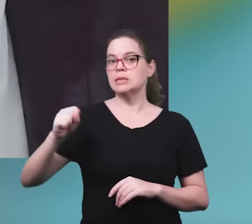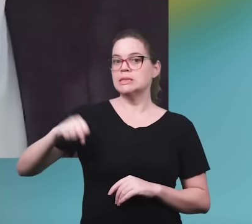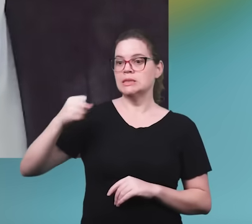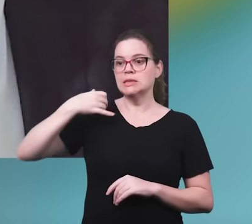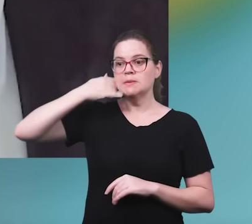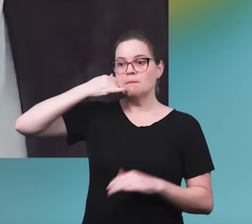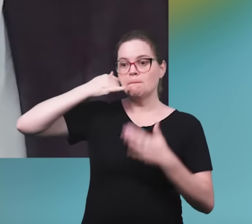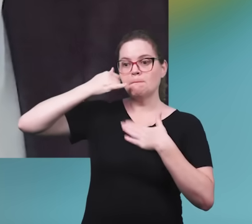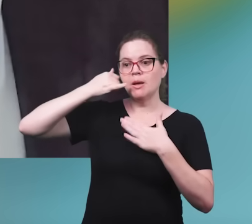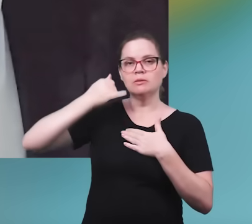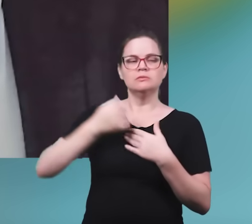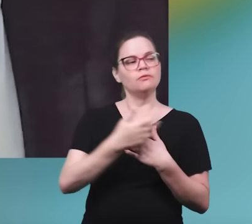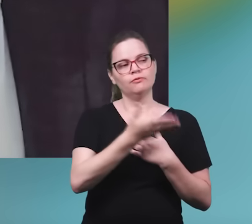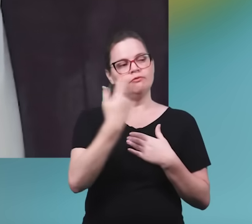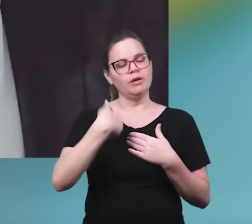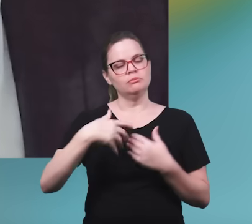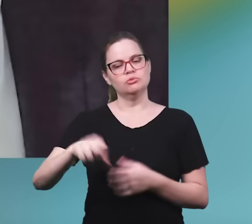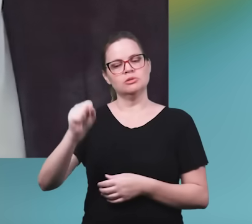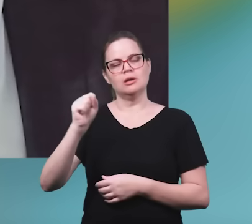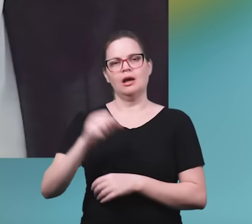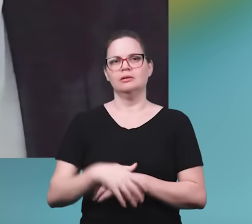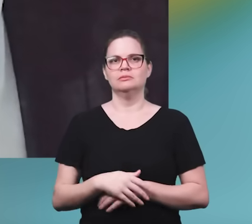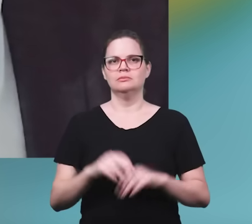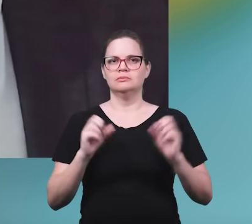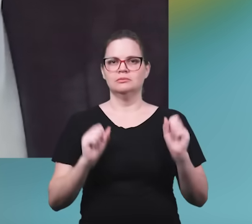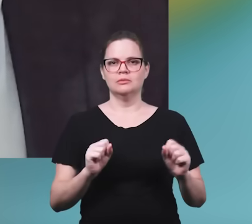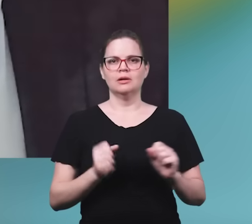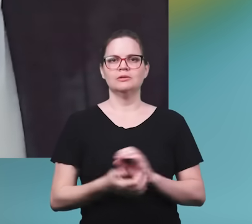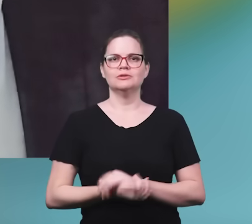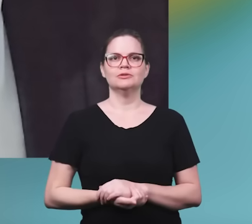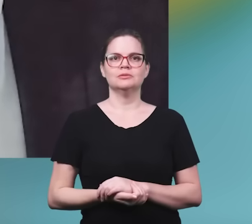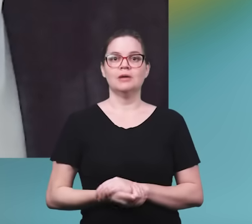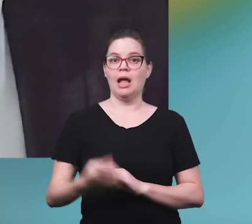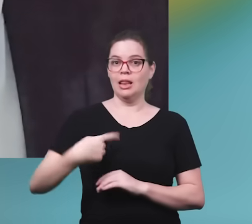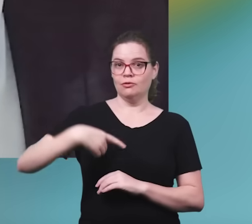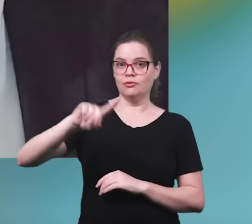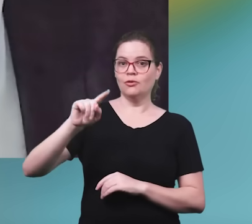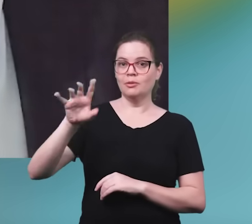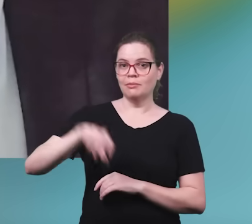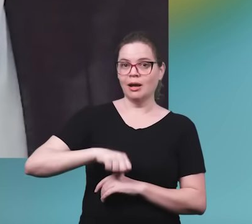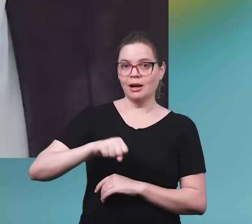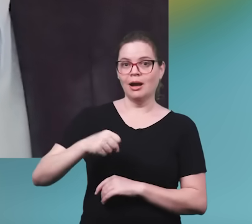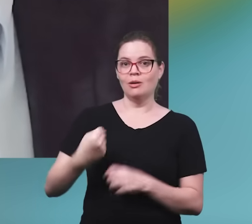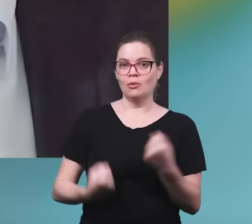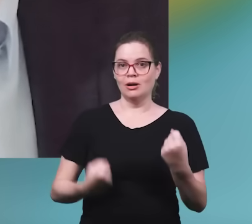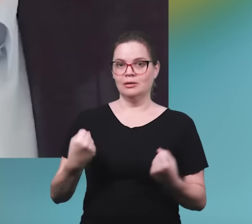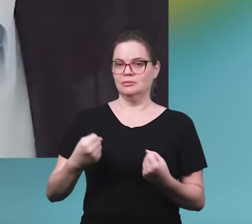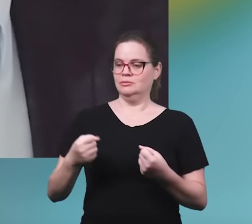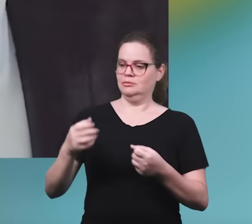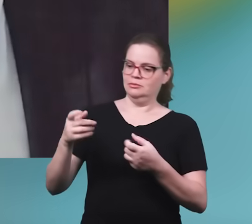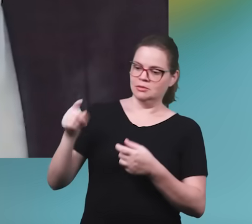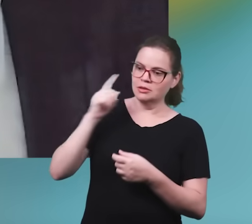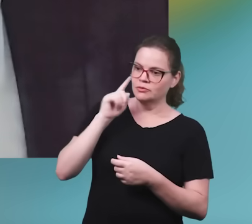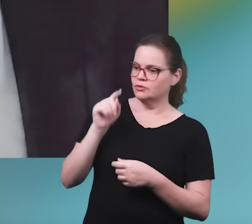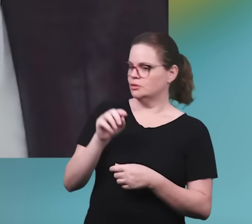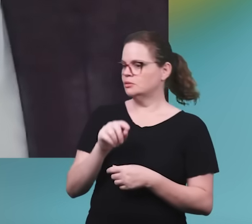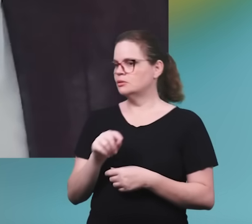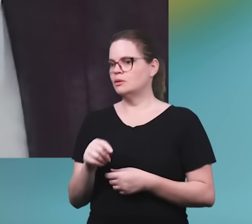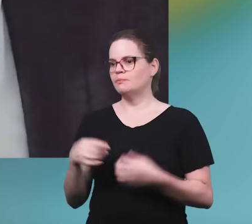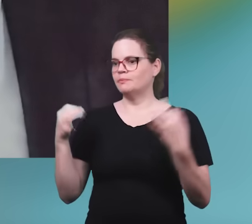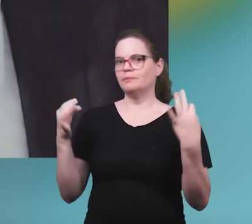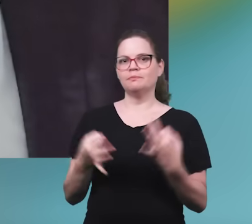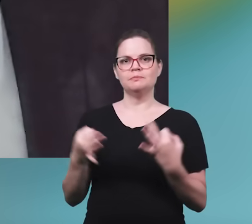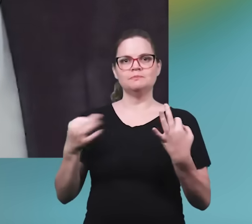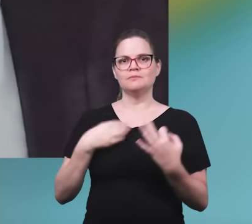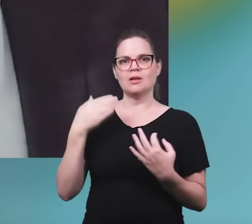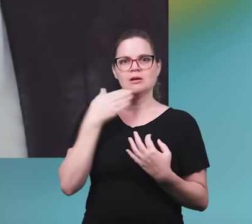pertence à senhora? Sim, o seu veículo está conosco, a senhora pode vir buscar. Ela foi buscar o veículo, perfeito